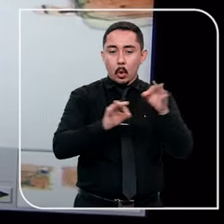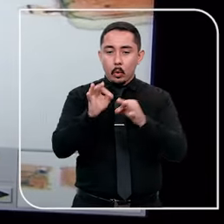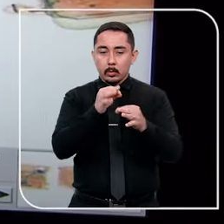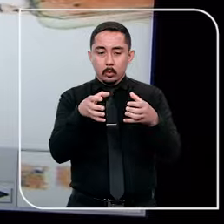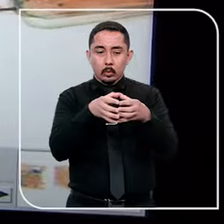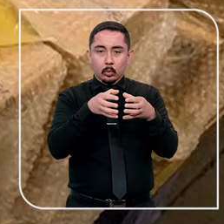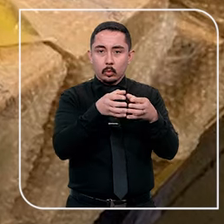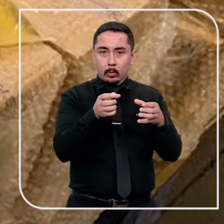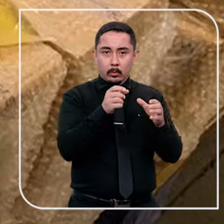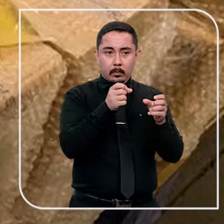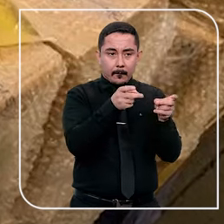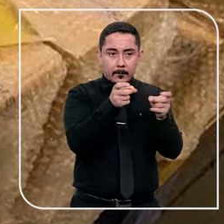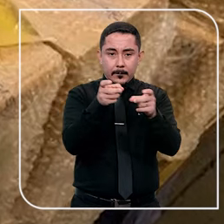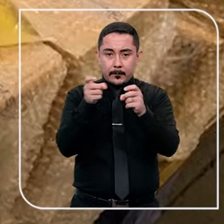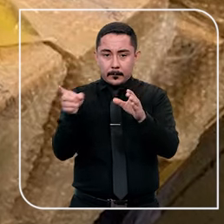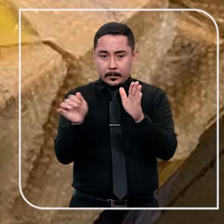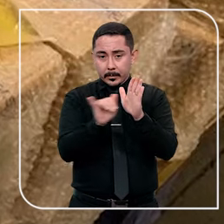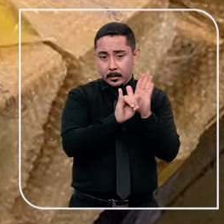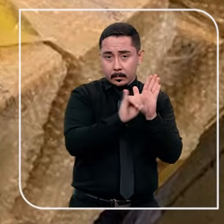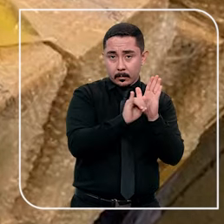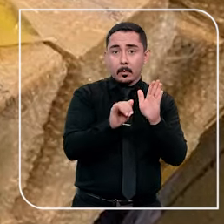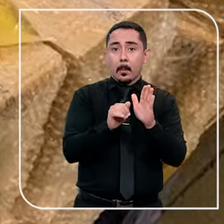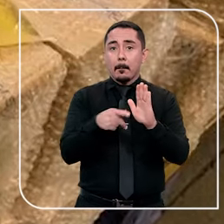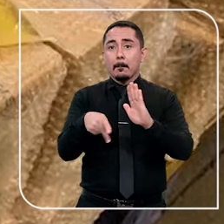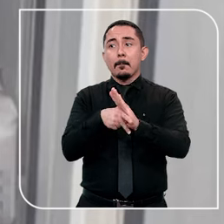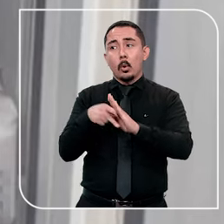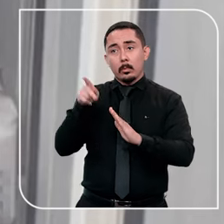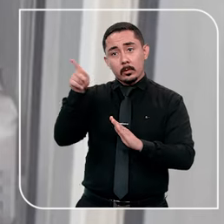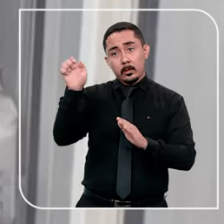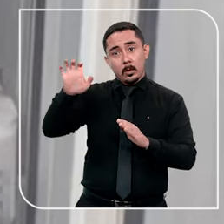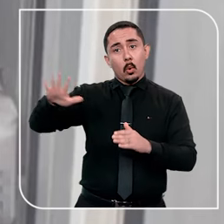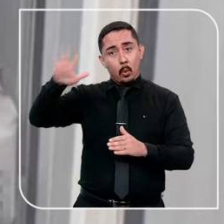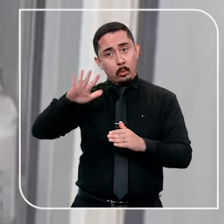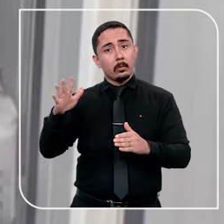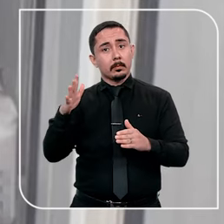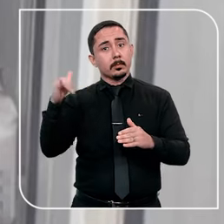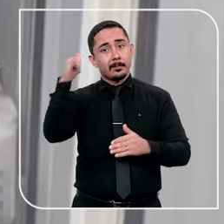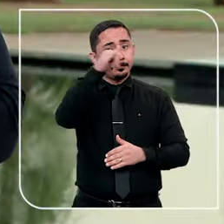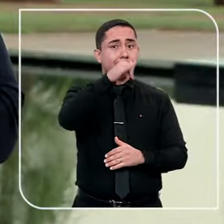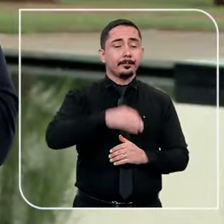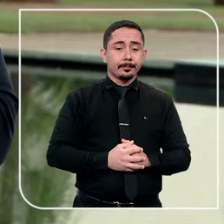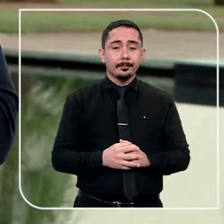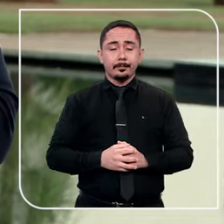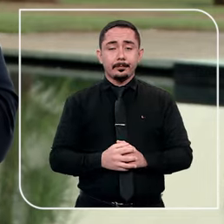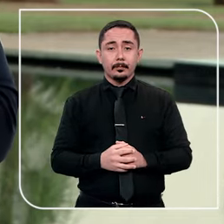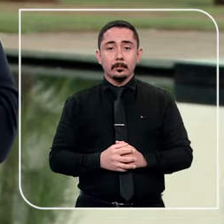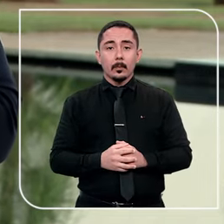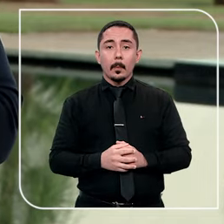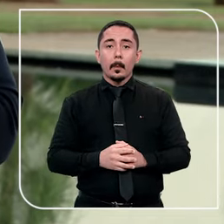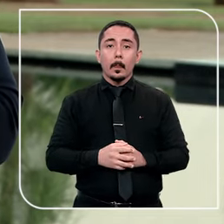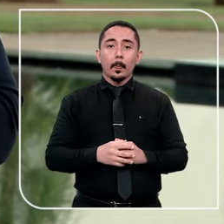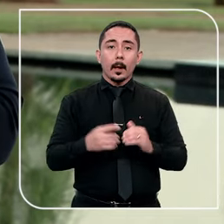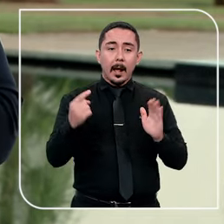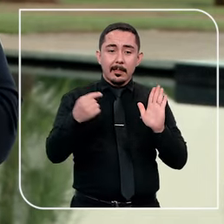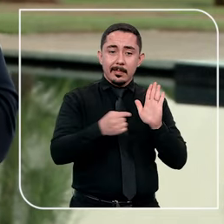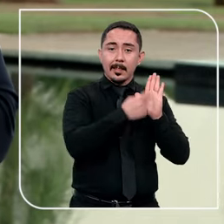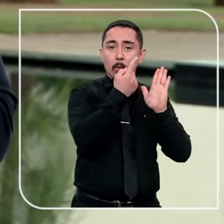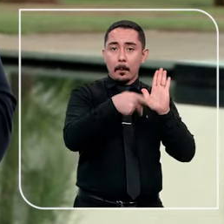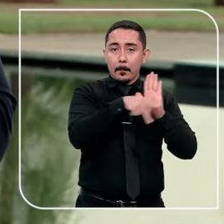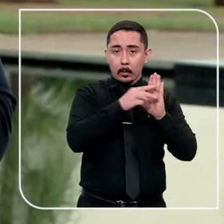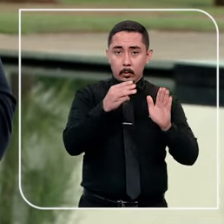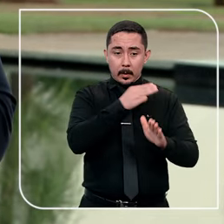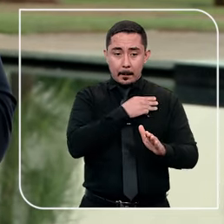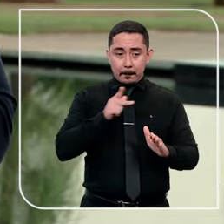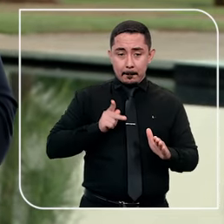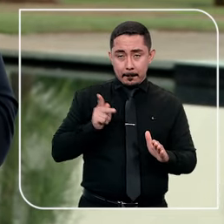grupo de traficantes para o envio de drogas para a Europa em cargas aéreas a denúncia do Ministério Público Federal